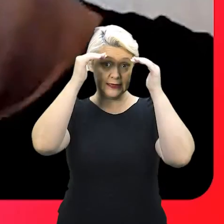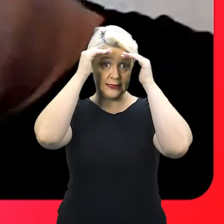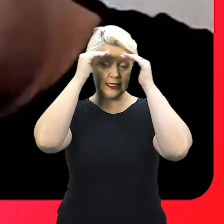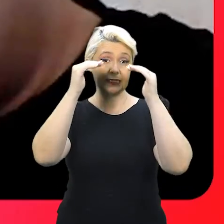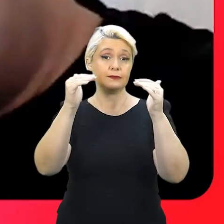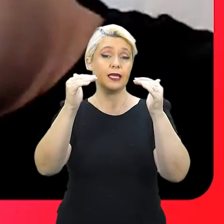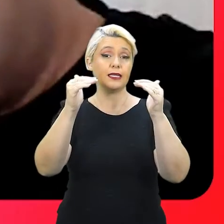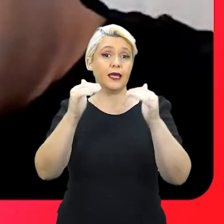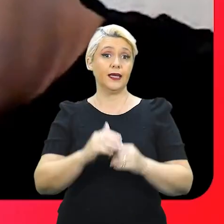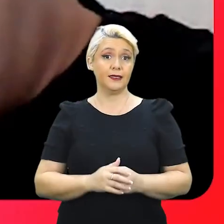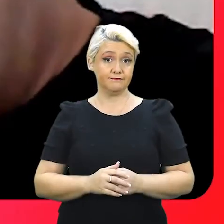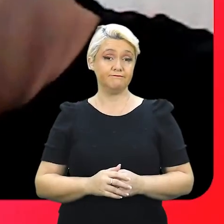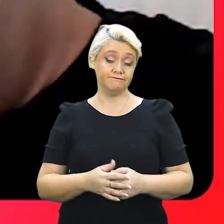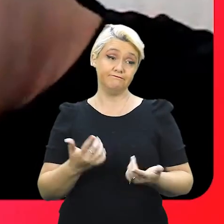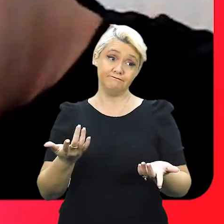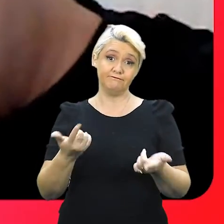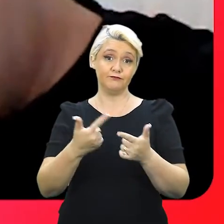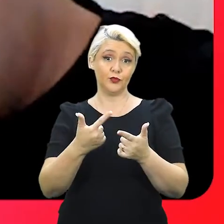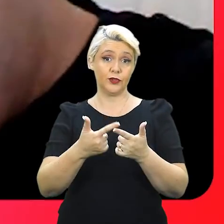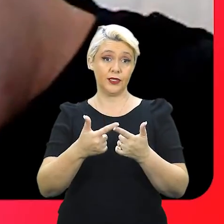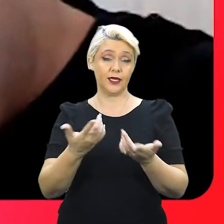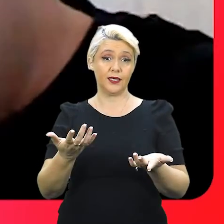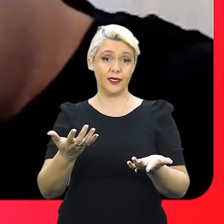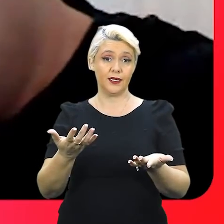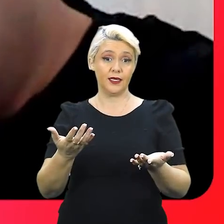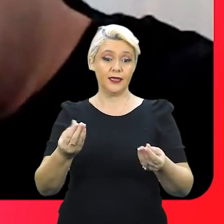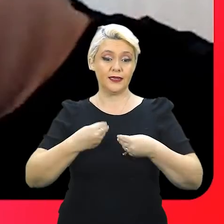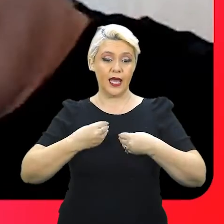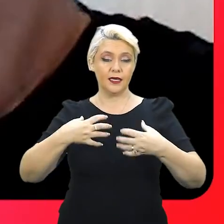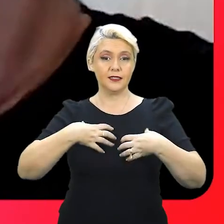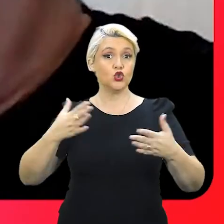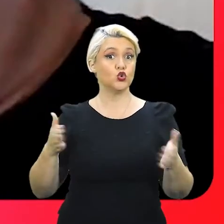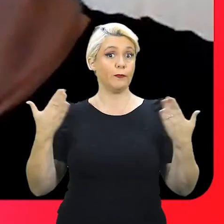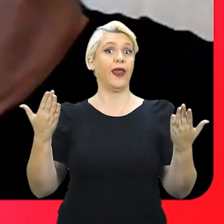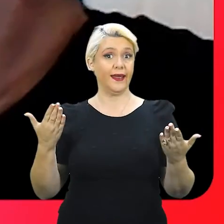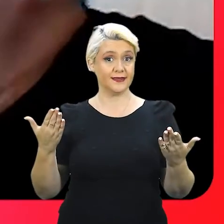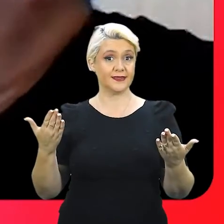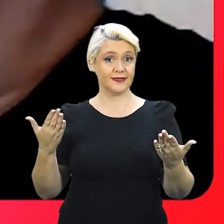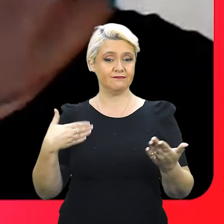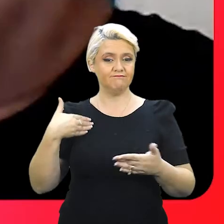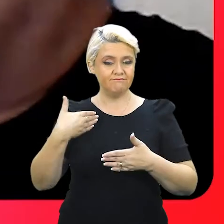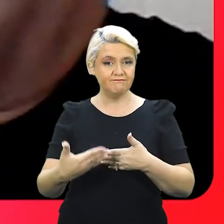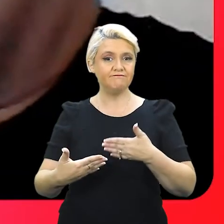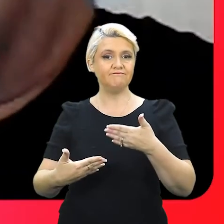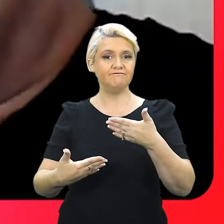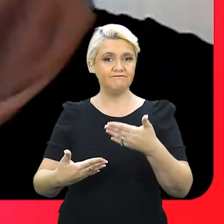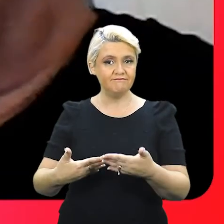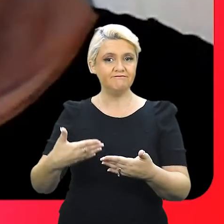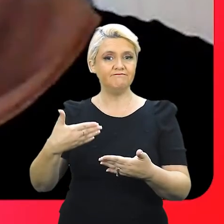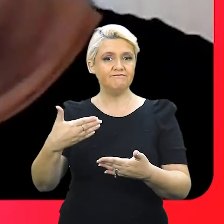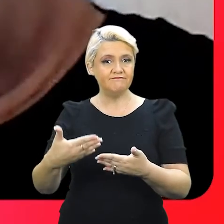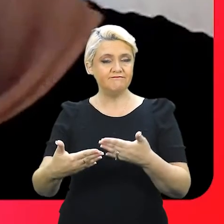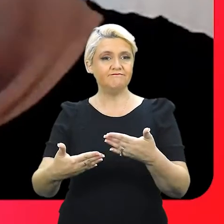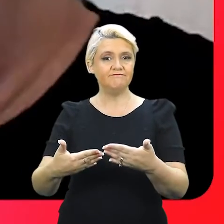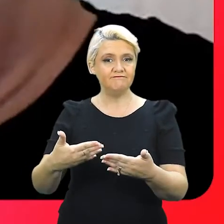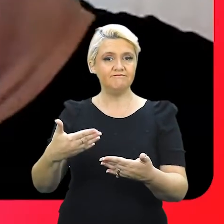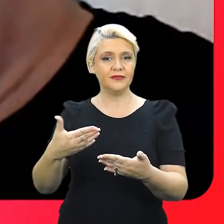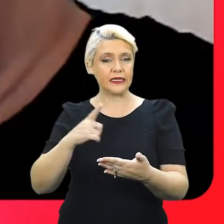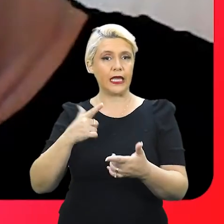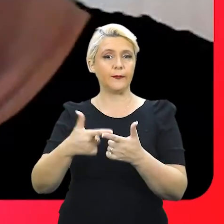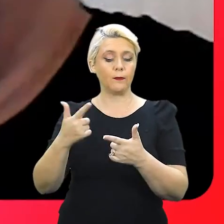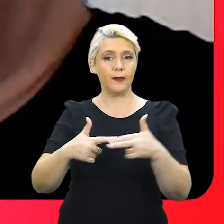respeitar, porque ela te surpreende, né? Aos poucos, eu fui tendo problemas